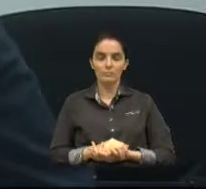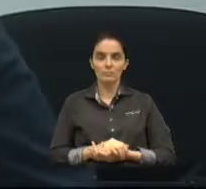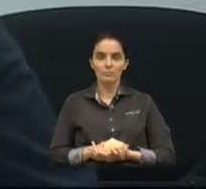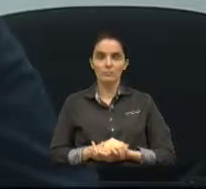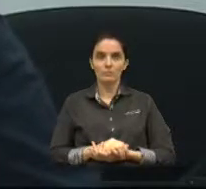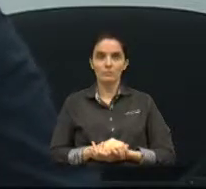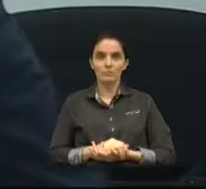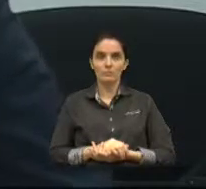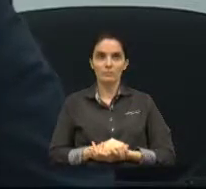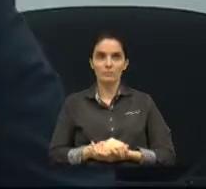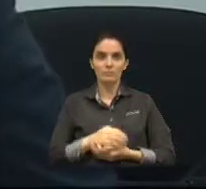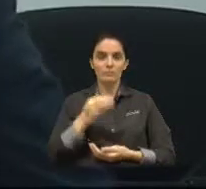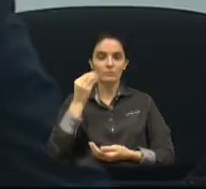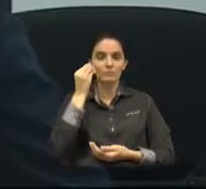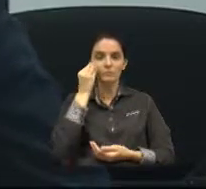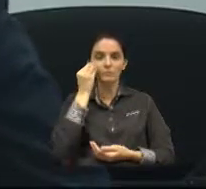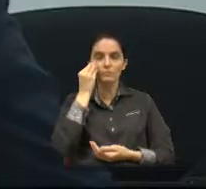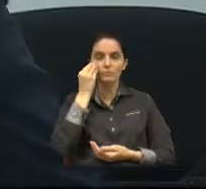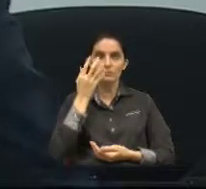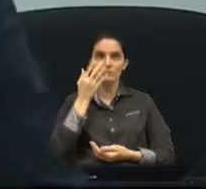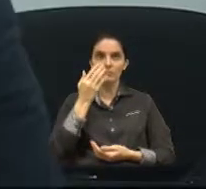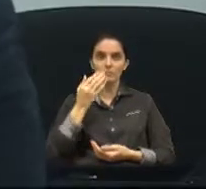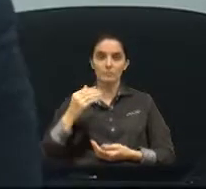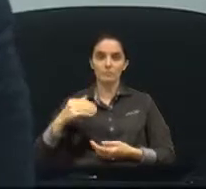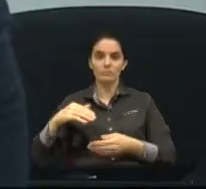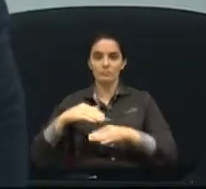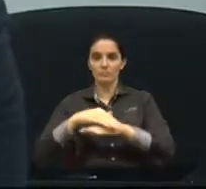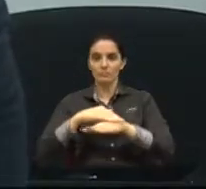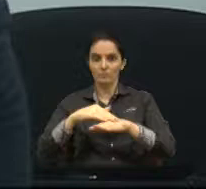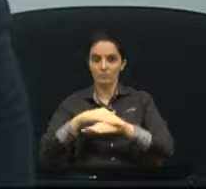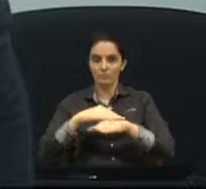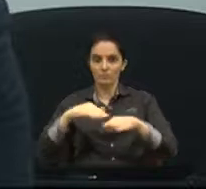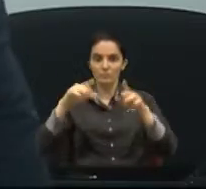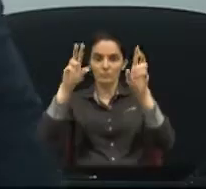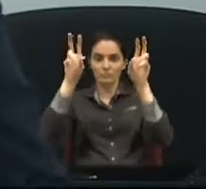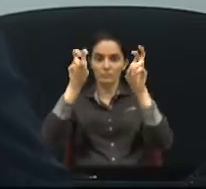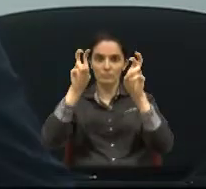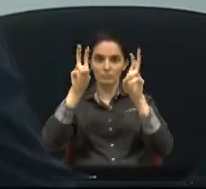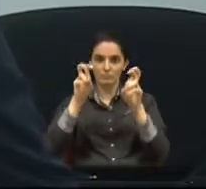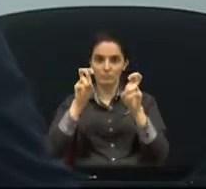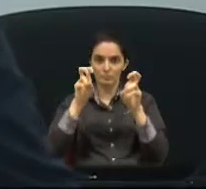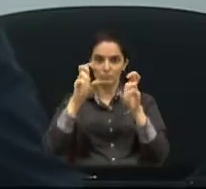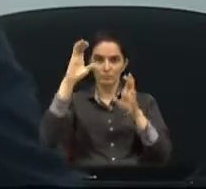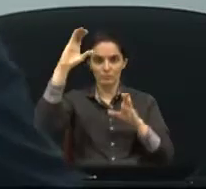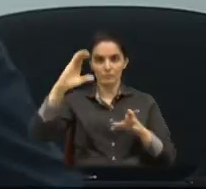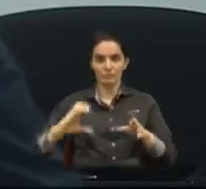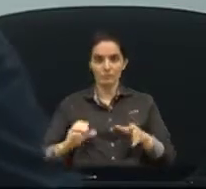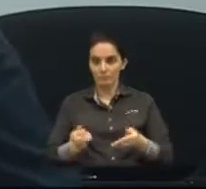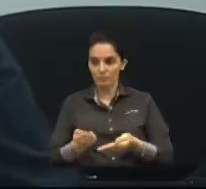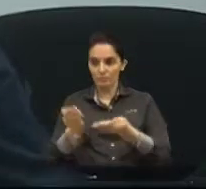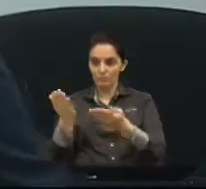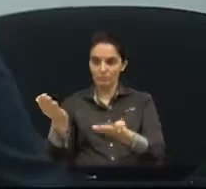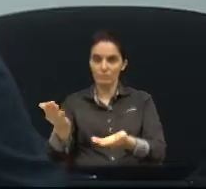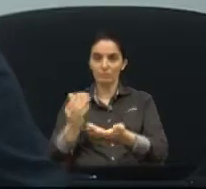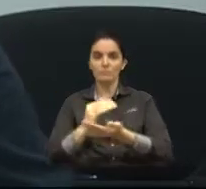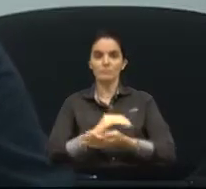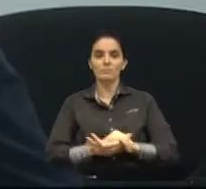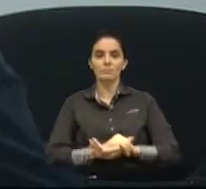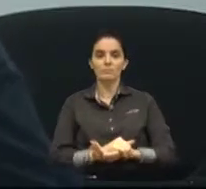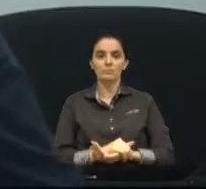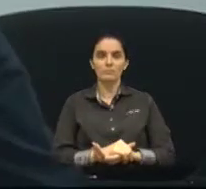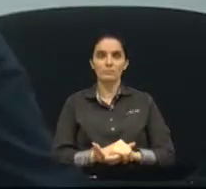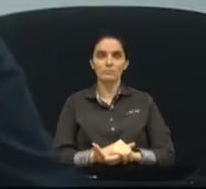tive a oportunidade de comentar sobre o título de cidadão que foi entregue ao pastor, e eu